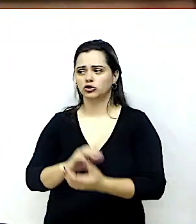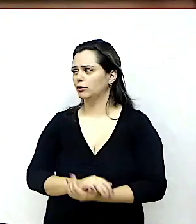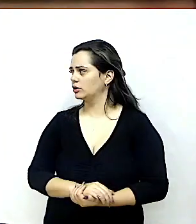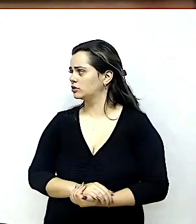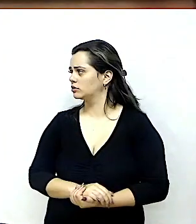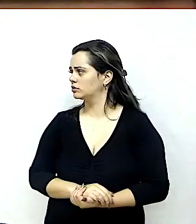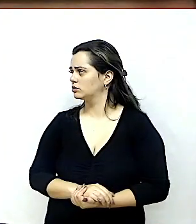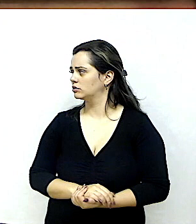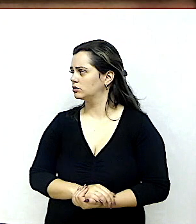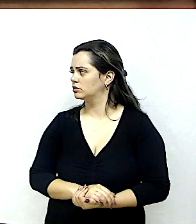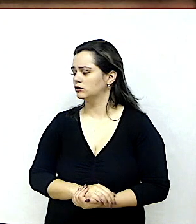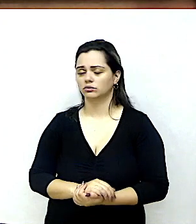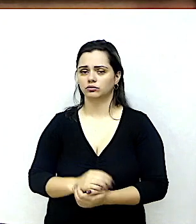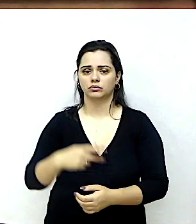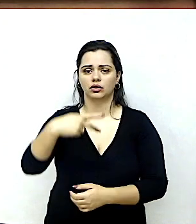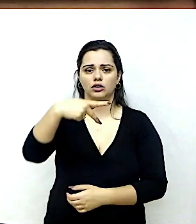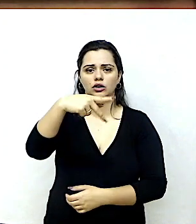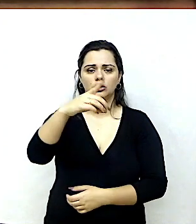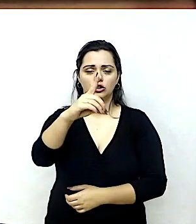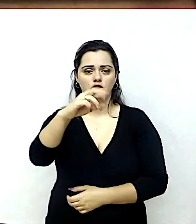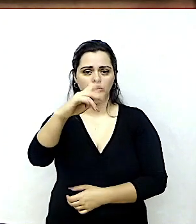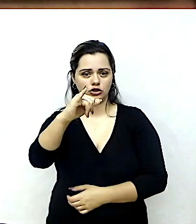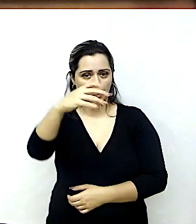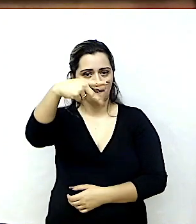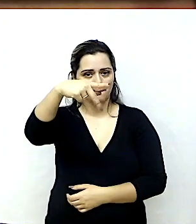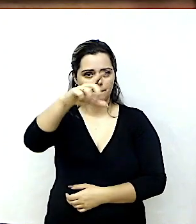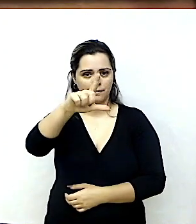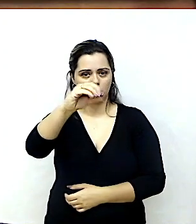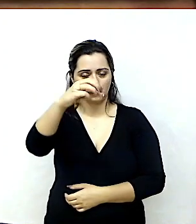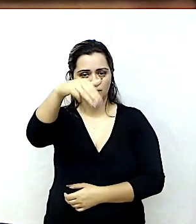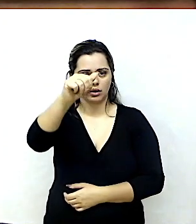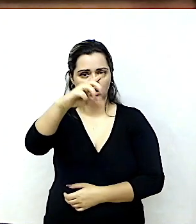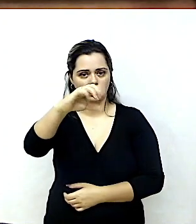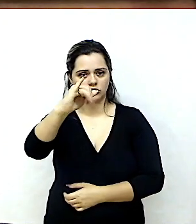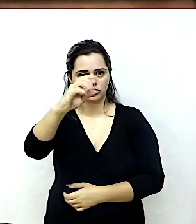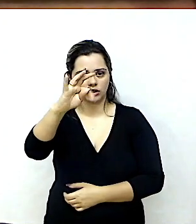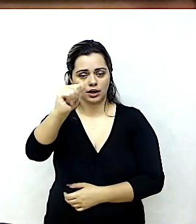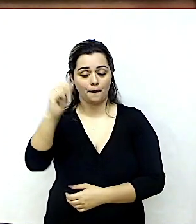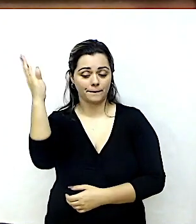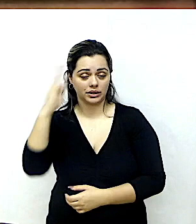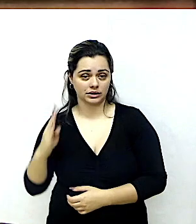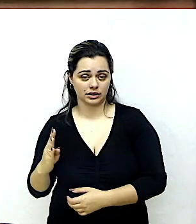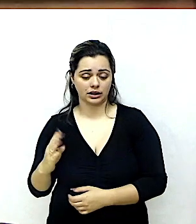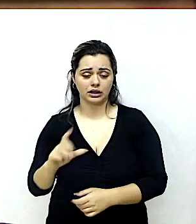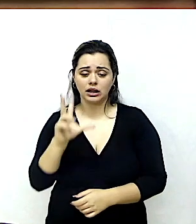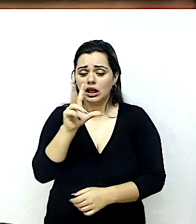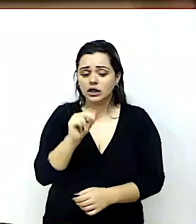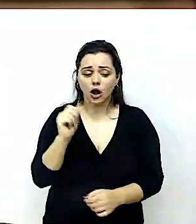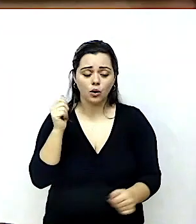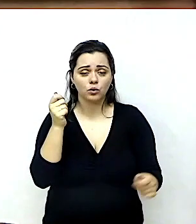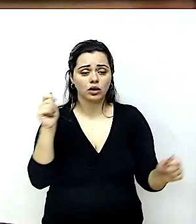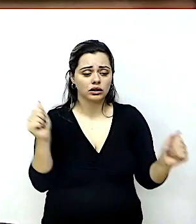dos países do Mercosul sempre optou não por uma por uma vinculação com a comunidade Andina mas